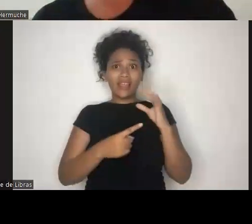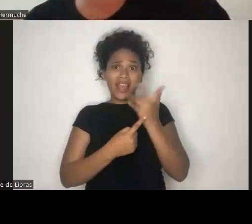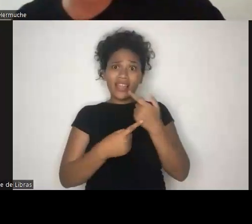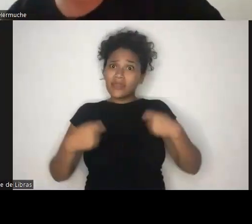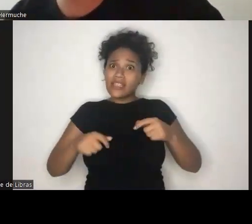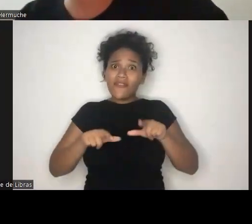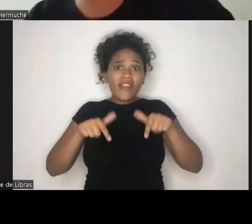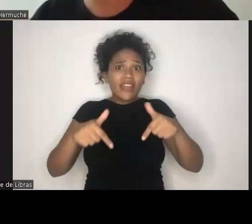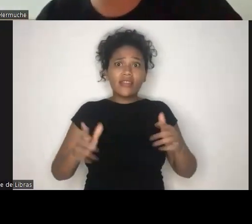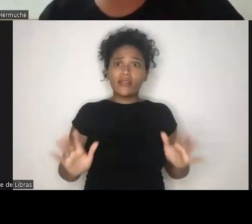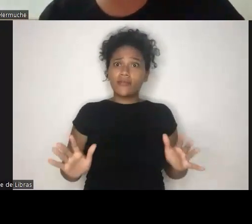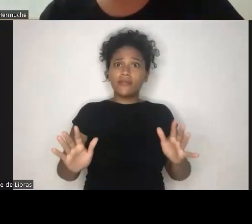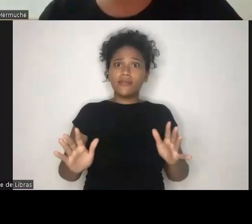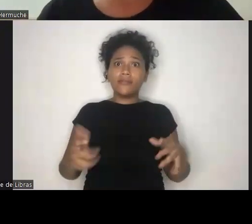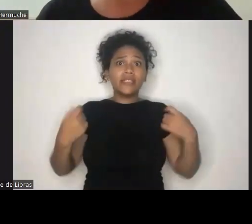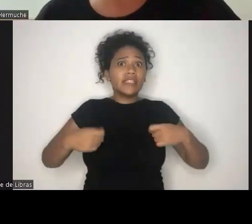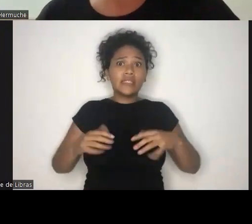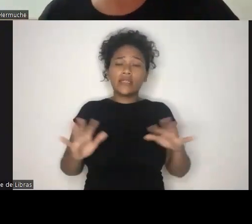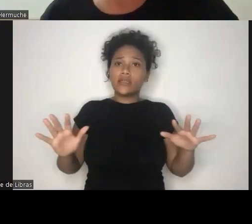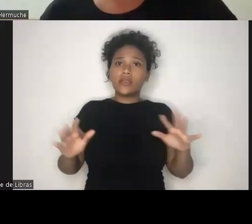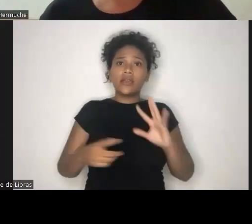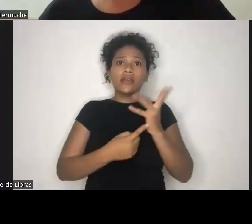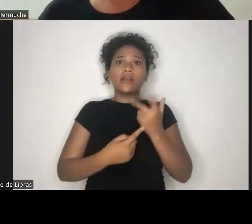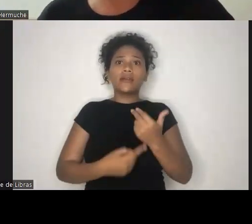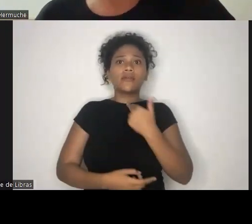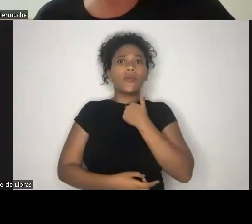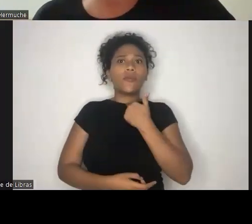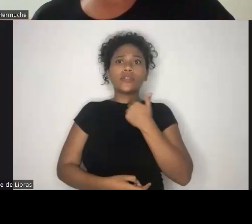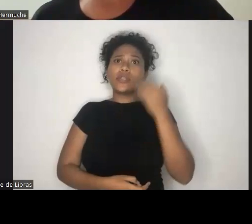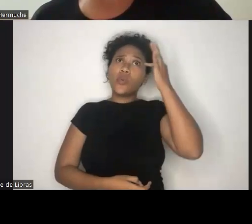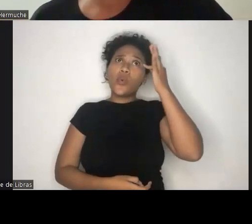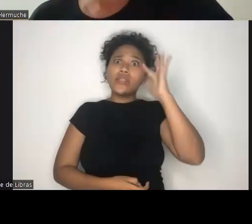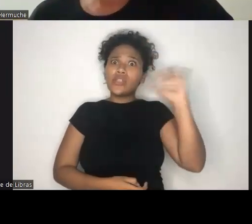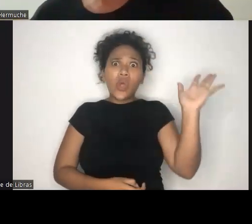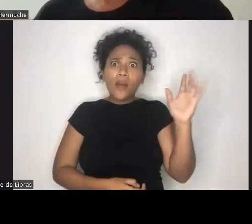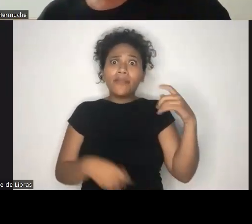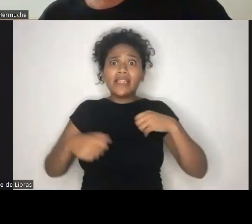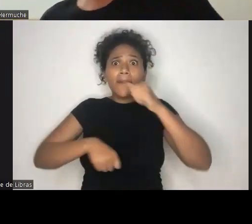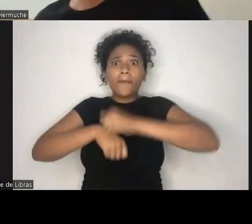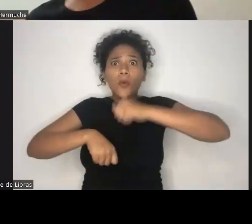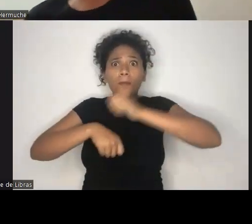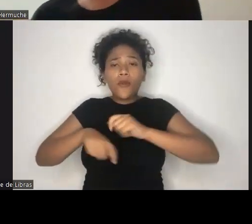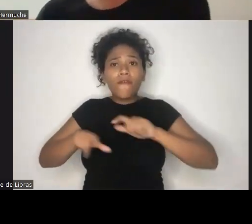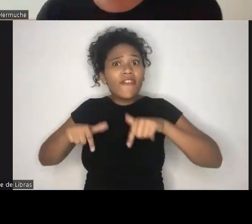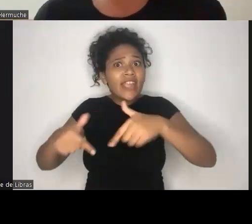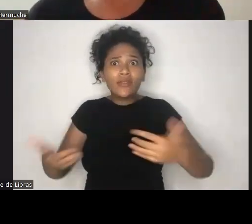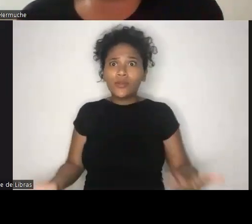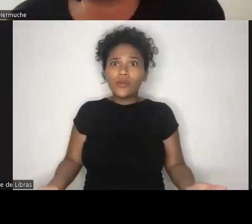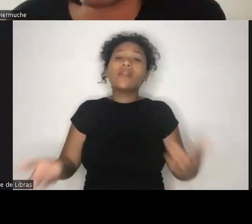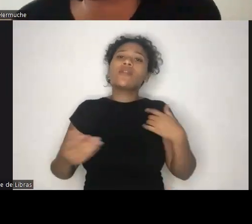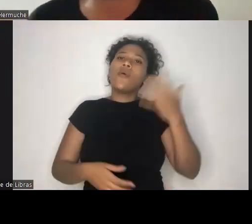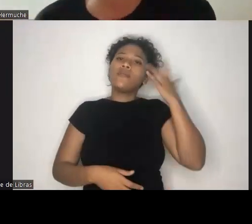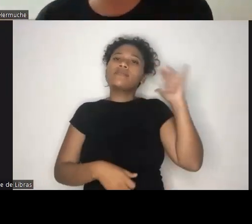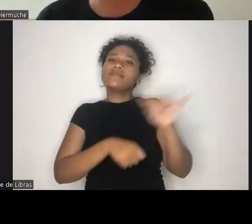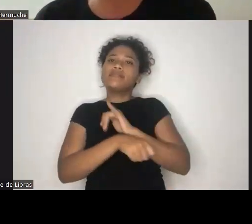a arte ela precisa ser feita late não pode ser uma teoria ela tem que se materializar e e eu acho que o recurso o mínimo